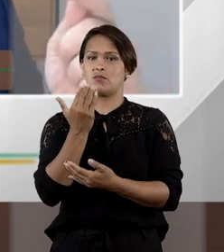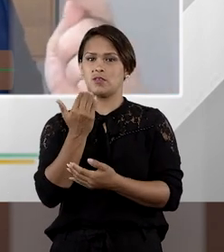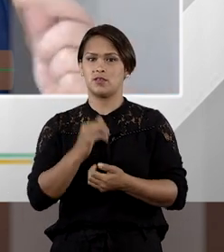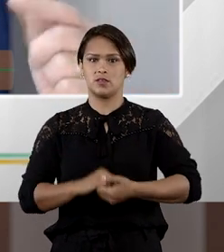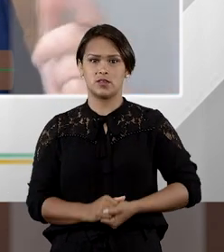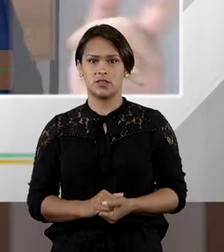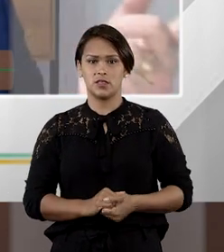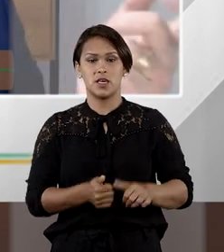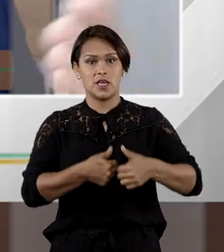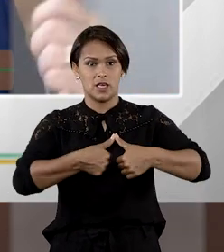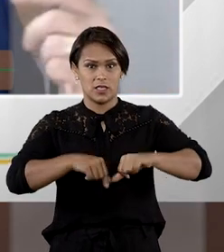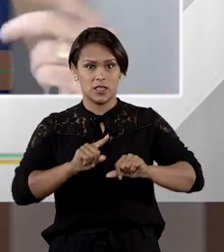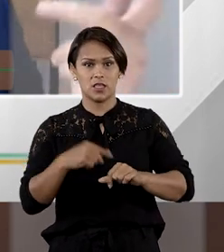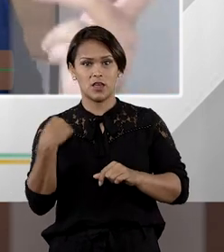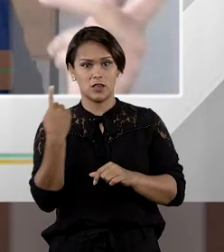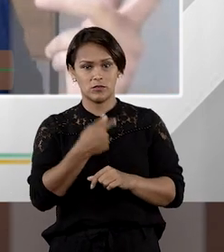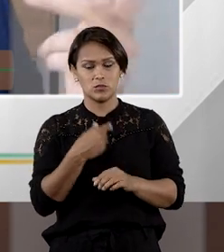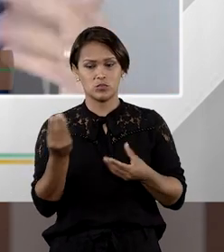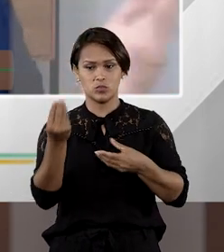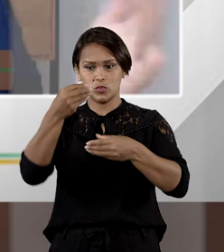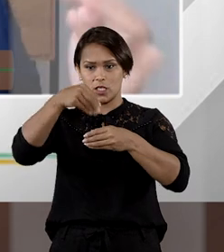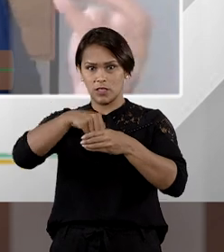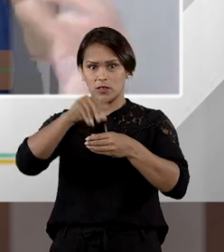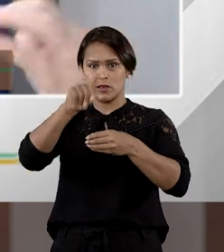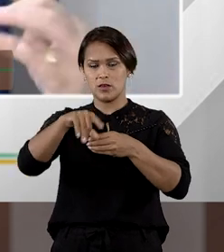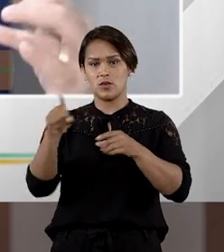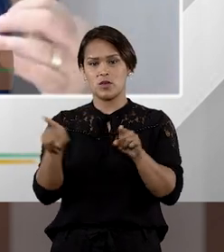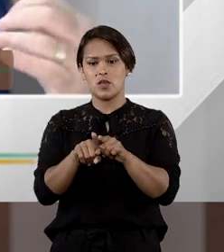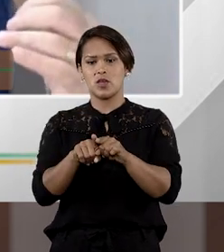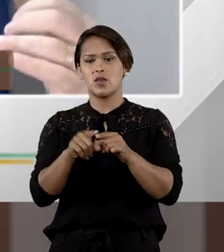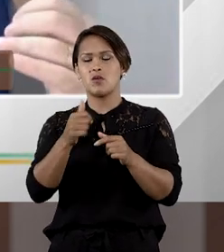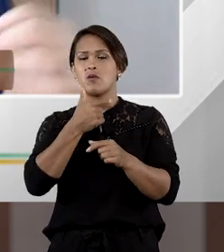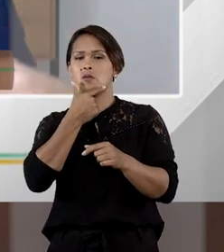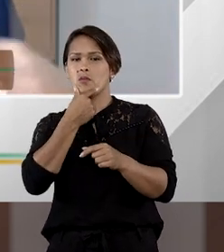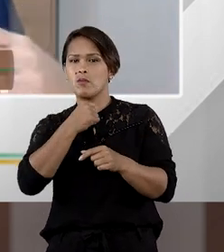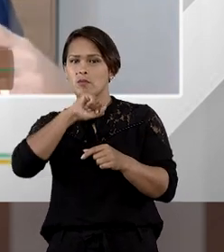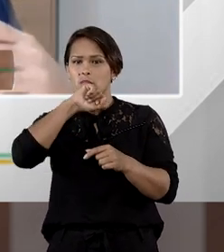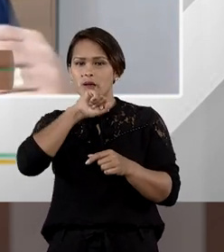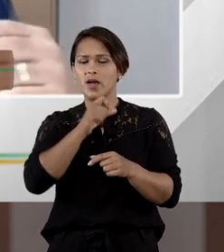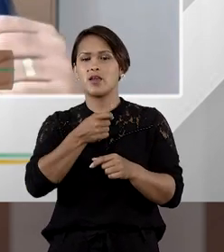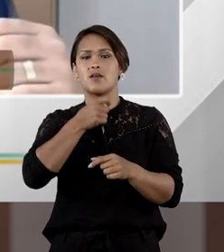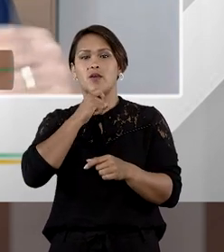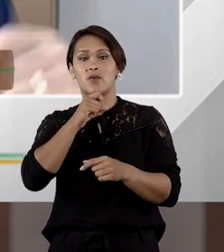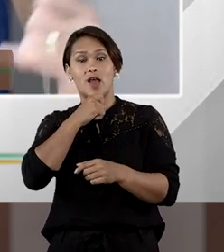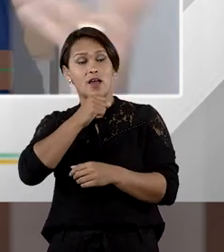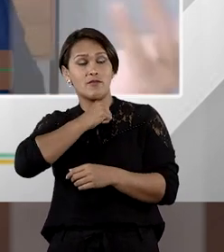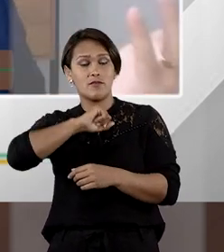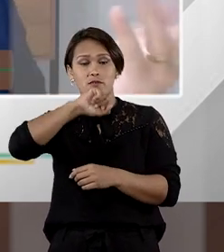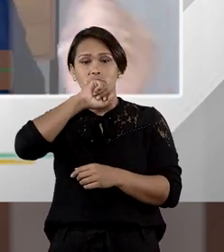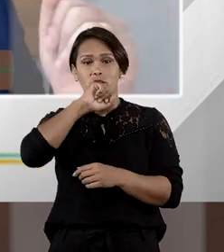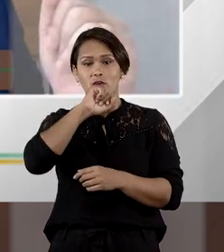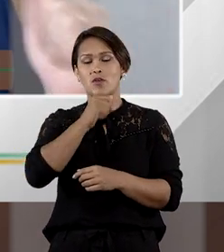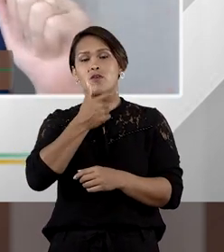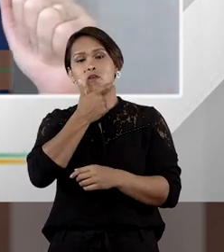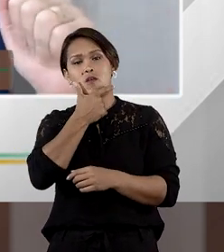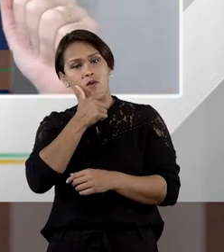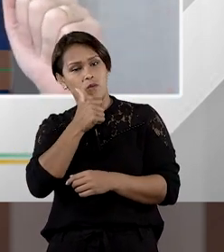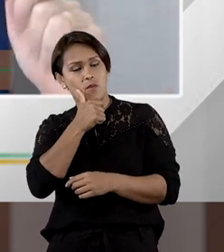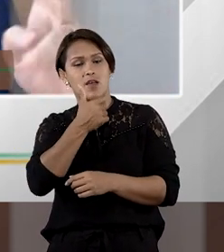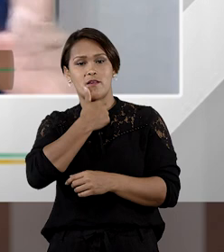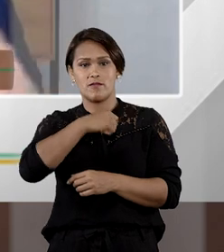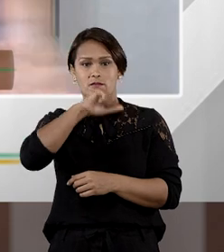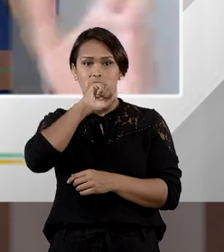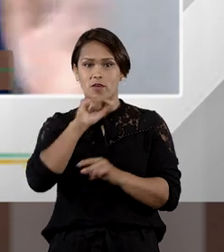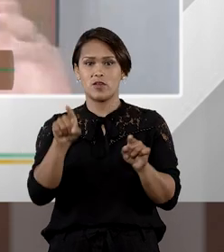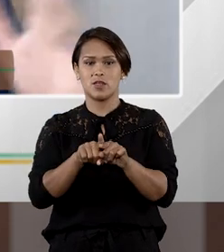alimentares. Então, a gente vai ter que incluir, eventualmente, um pai socioafetivo, um avô socioafetivo, uma avó